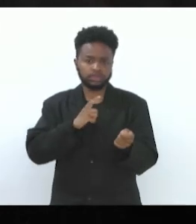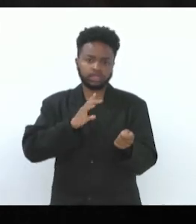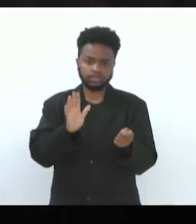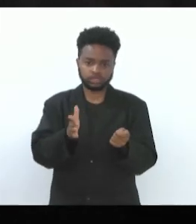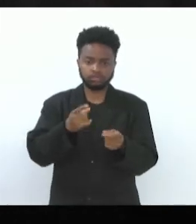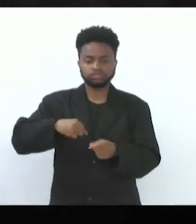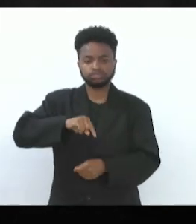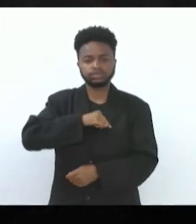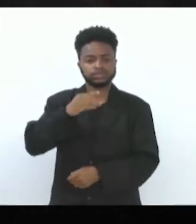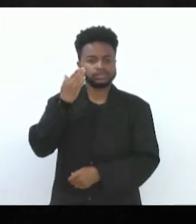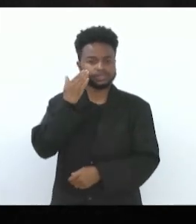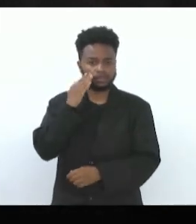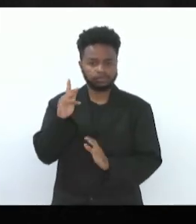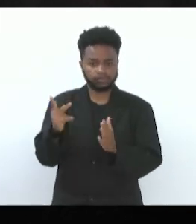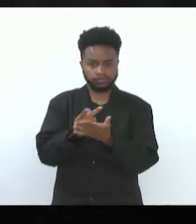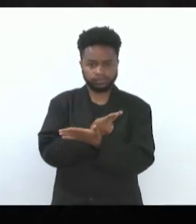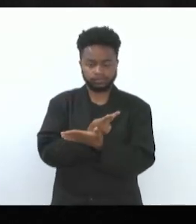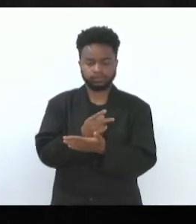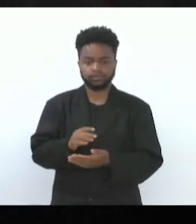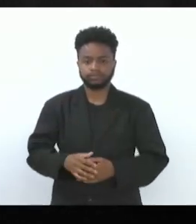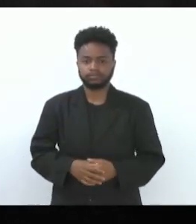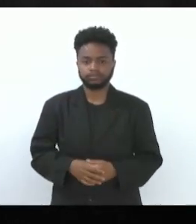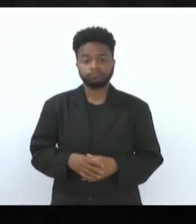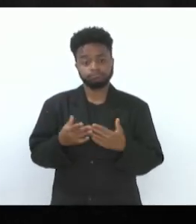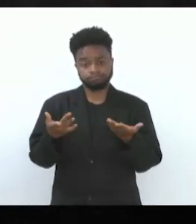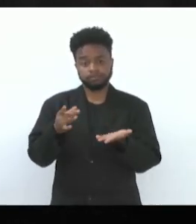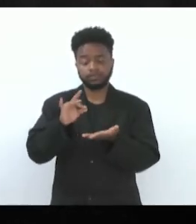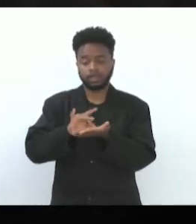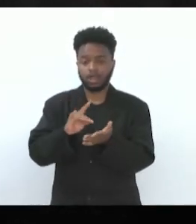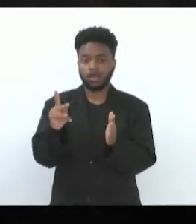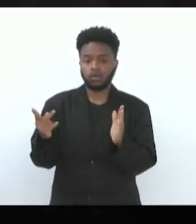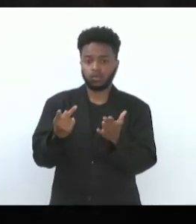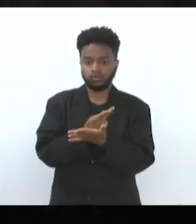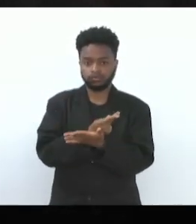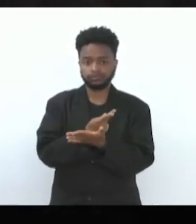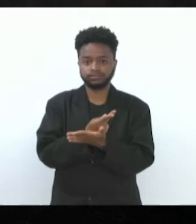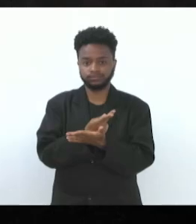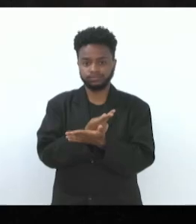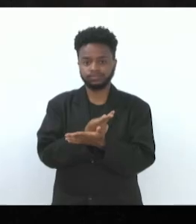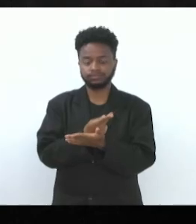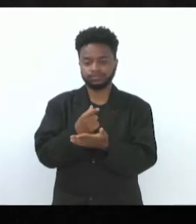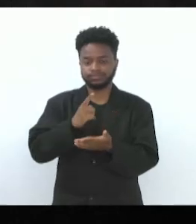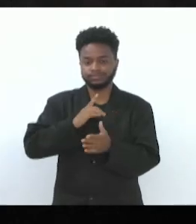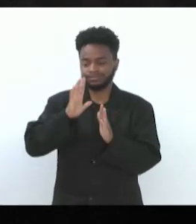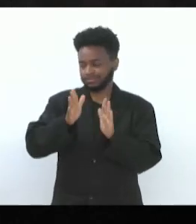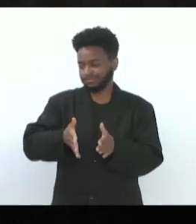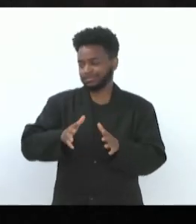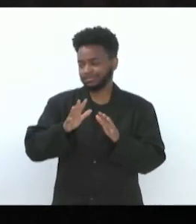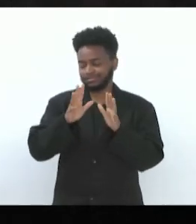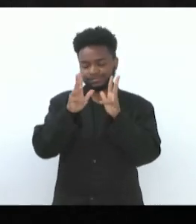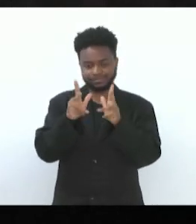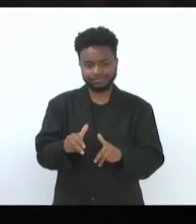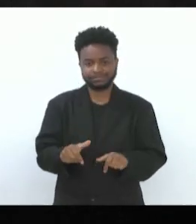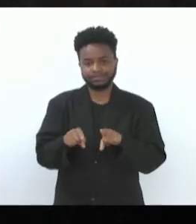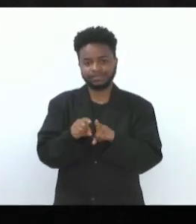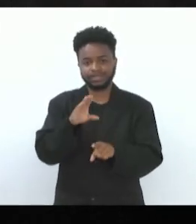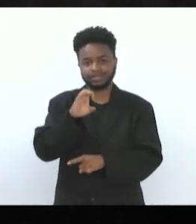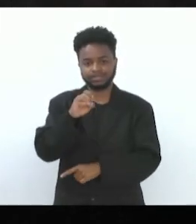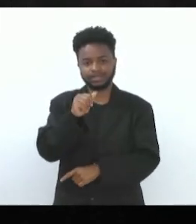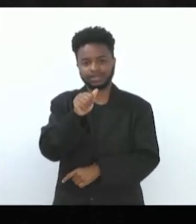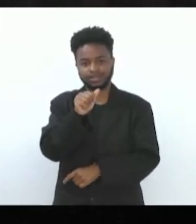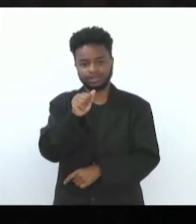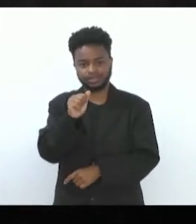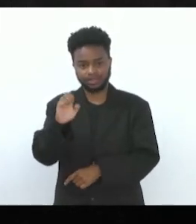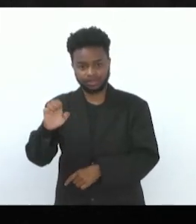isso iria acontecer. Como realmente aconteceu, já foi feita essa limpeza e a SEDAI já voltou a fornecer água